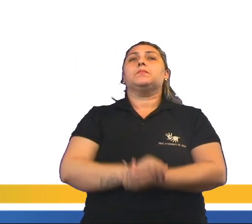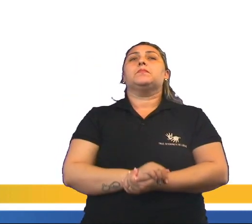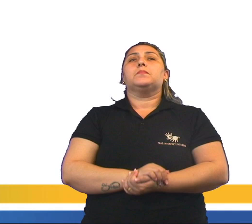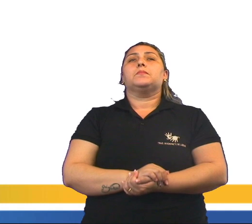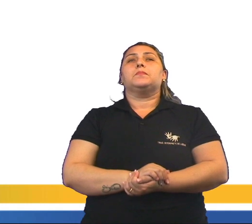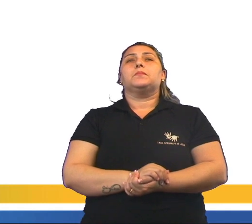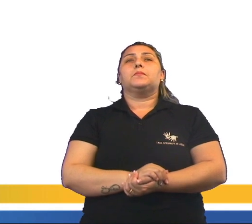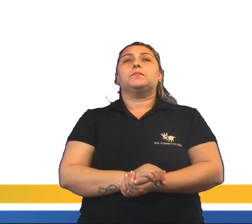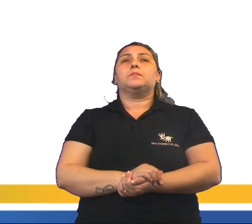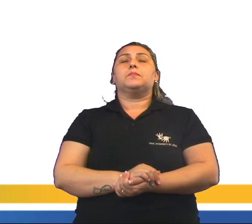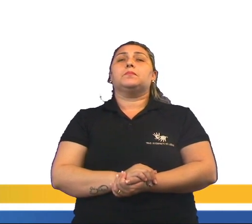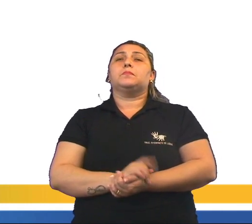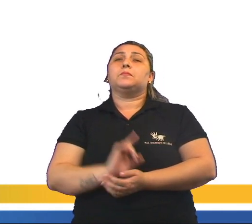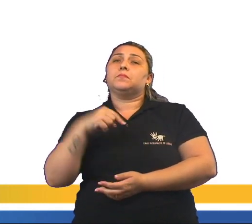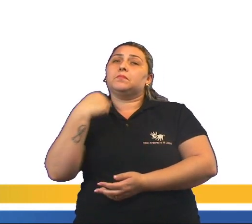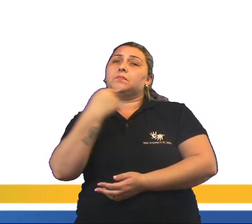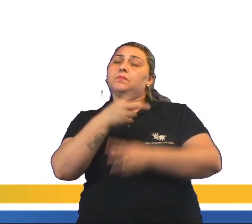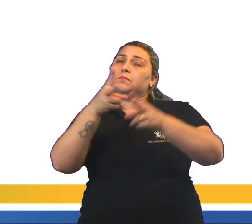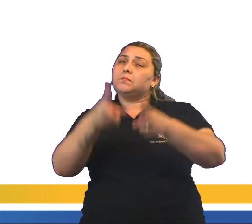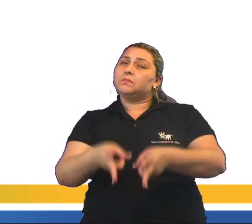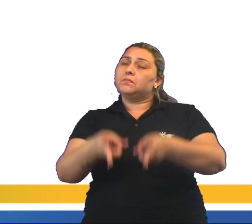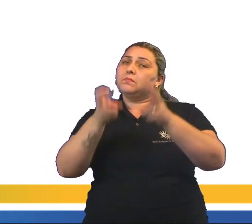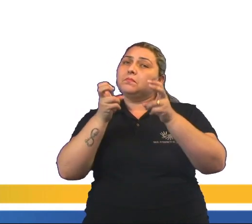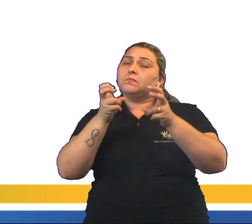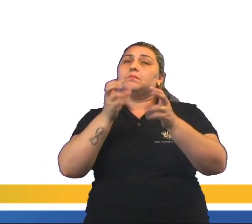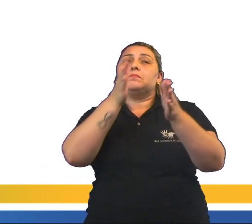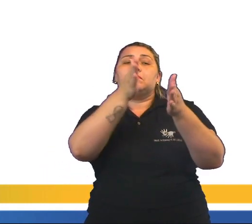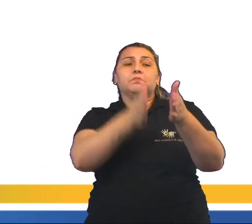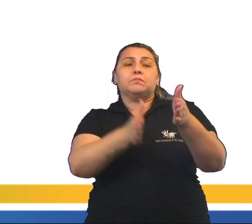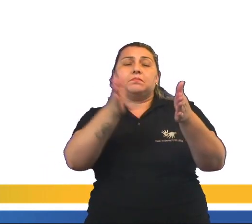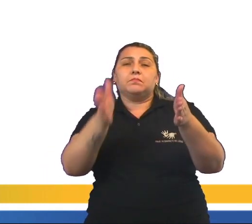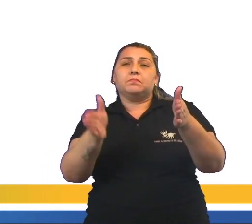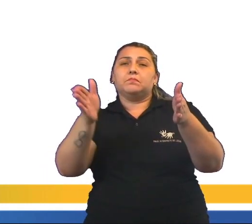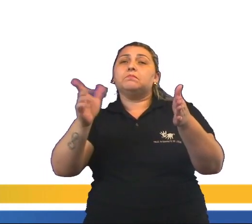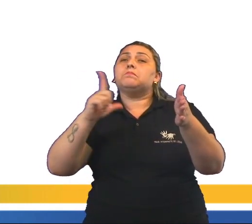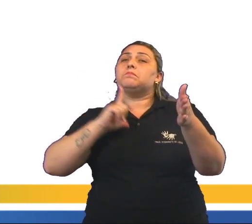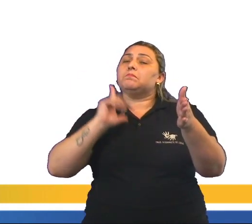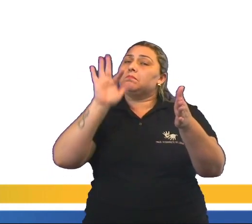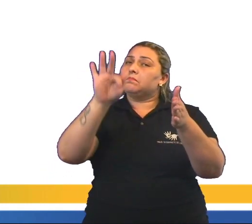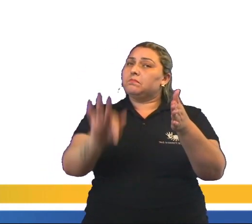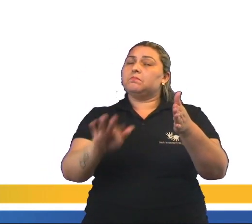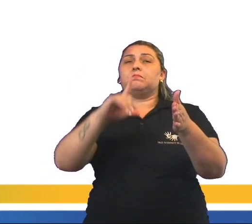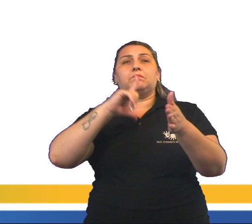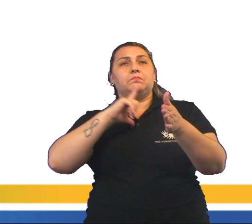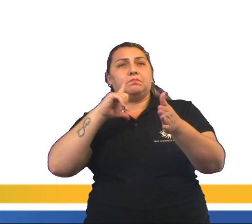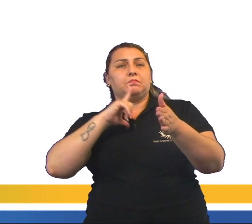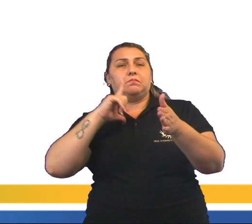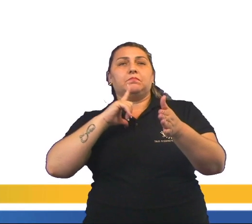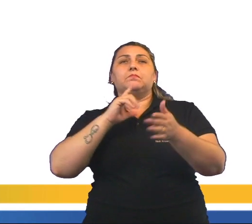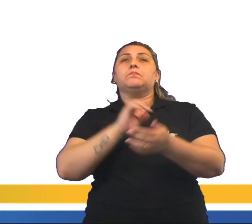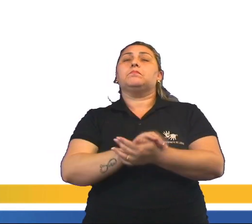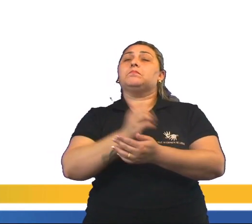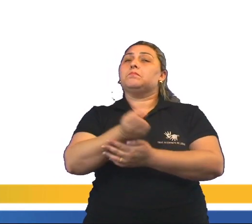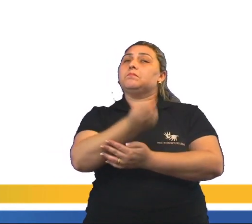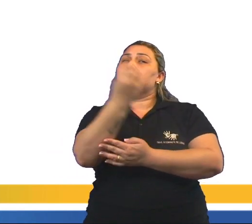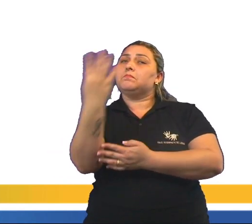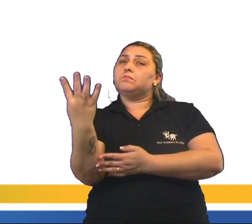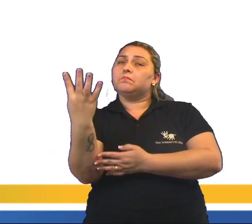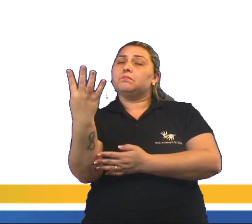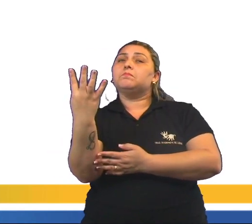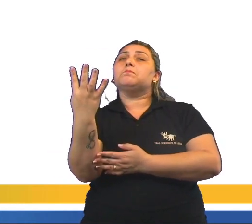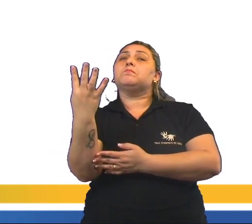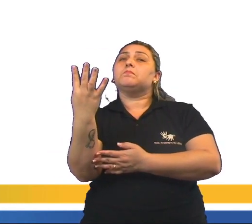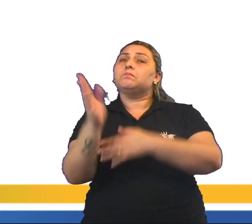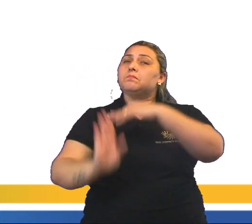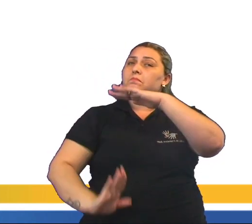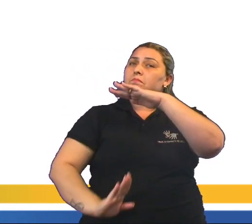Então nesse caso a gente vai observar a sequência infinita ela possui tá com uma quantidade